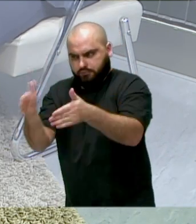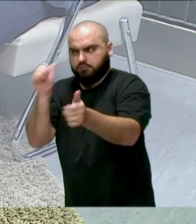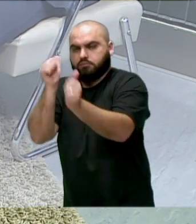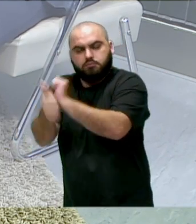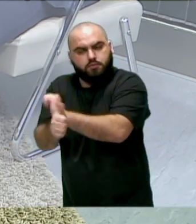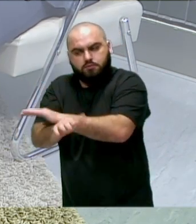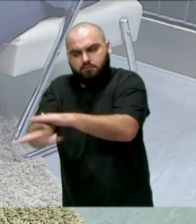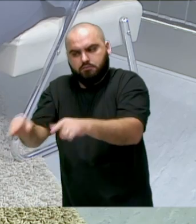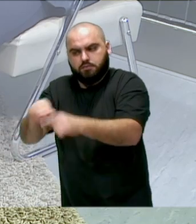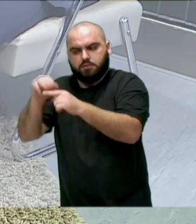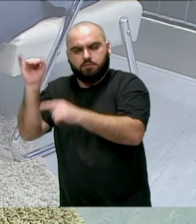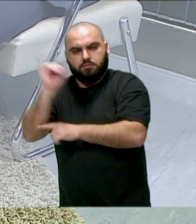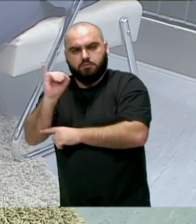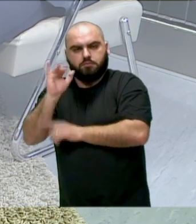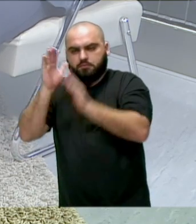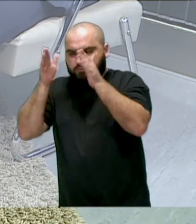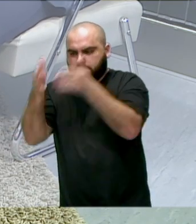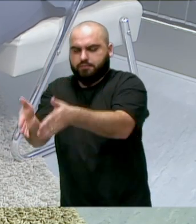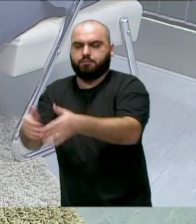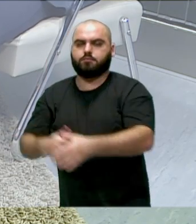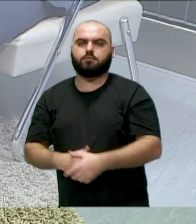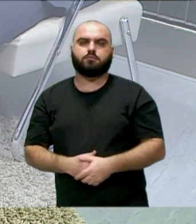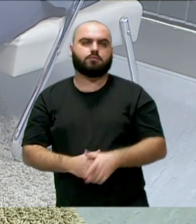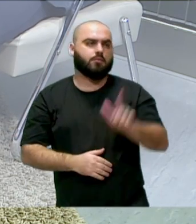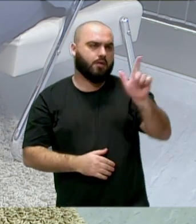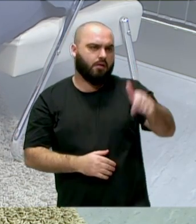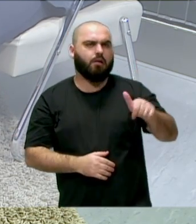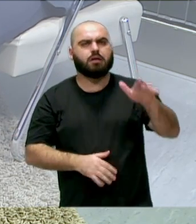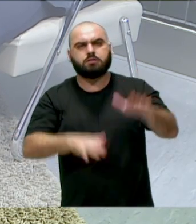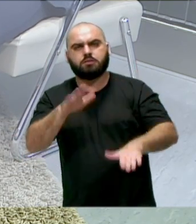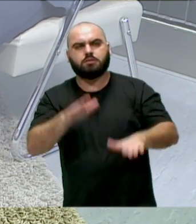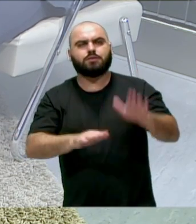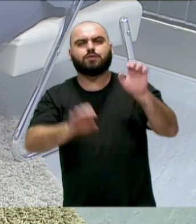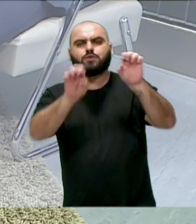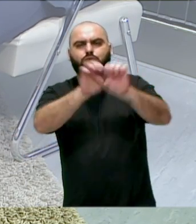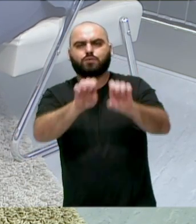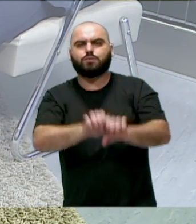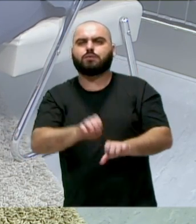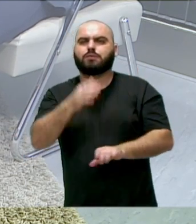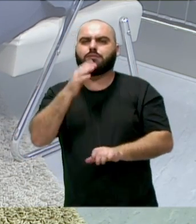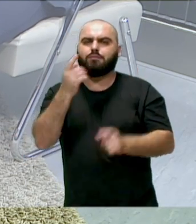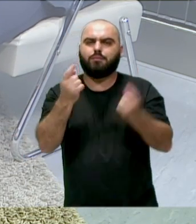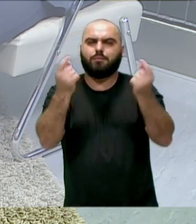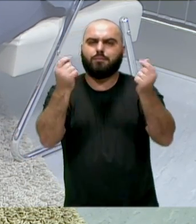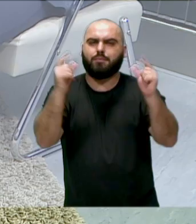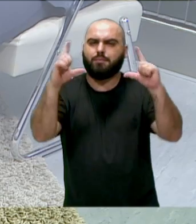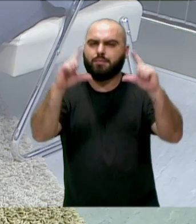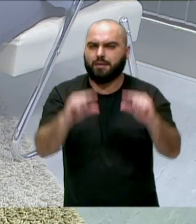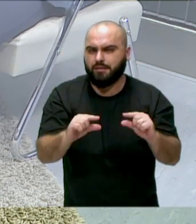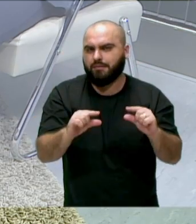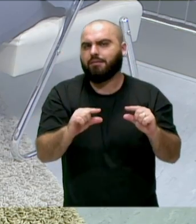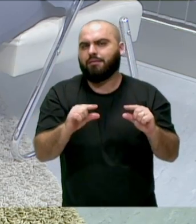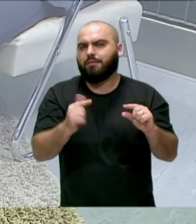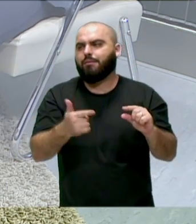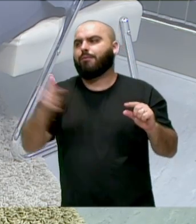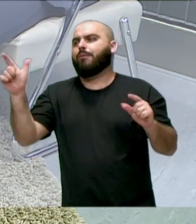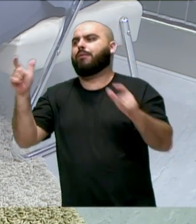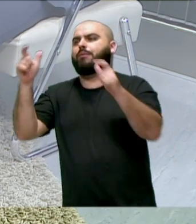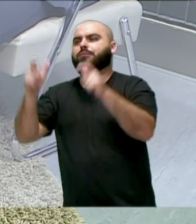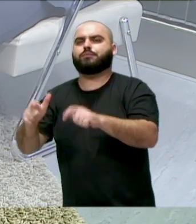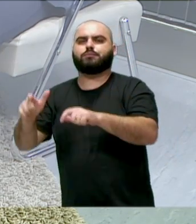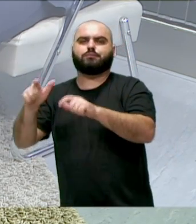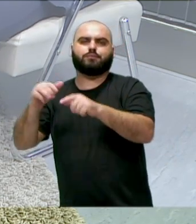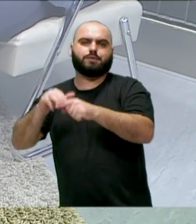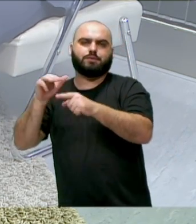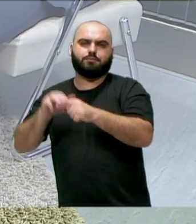esportivos do nosso município. Que são geralmente estruturas mais viáveis, mais baratas, relacionadas a outros setores do